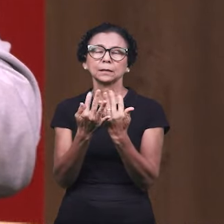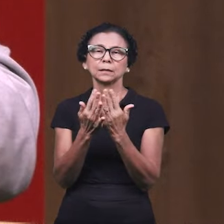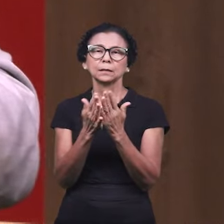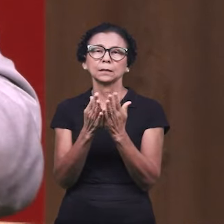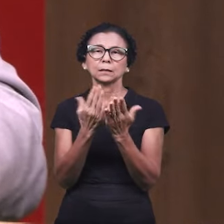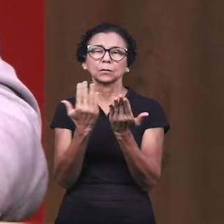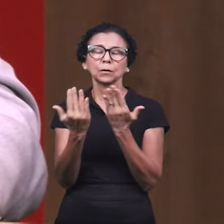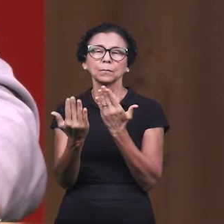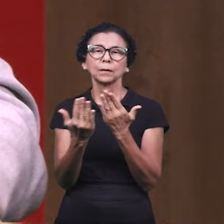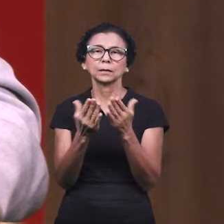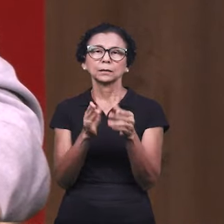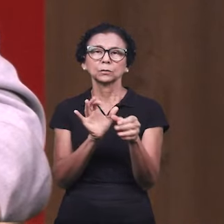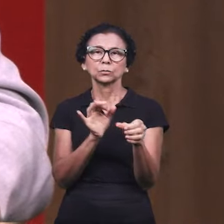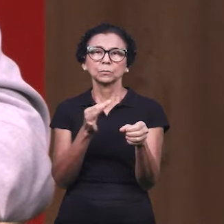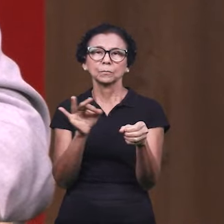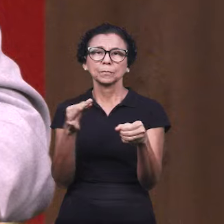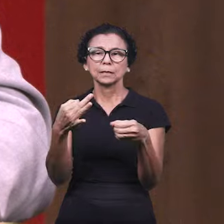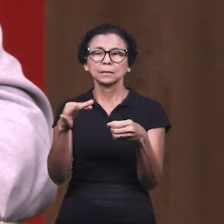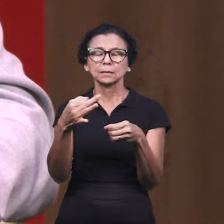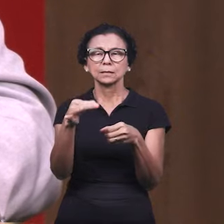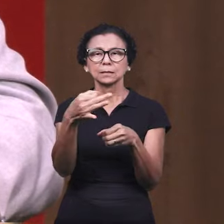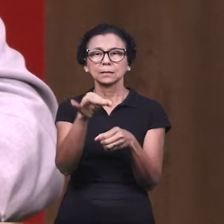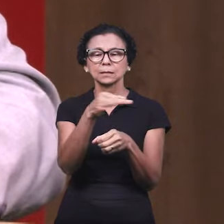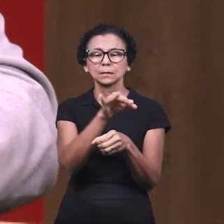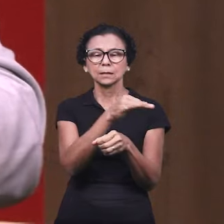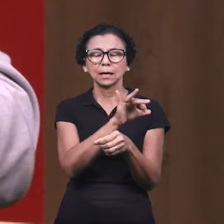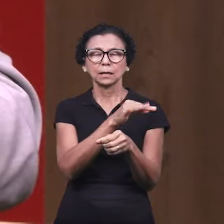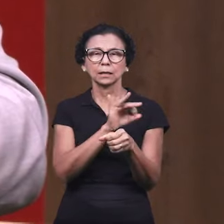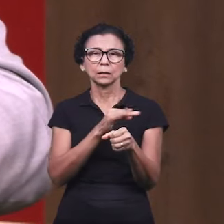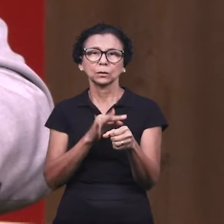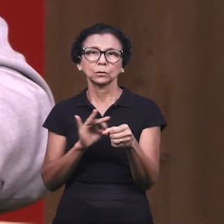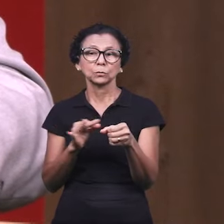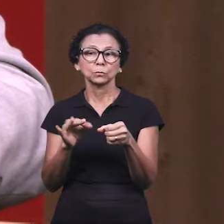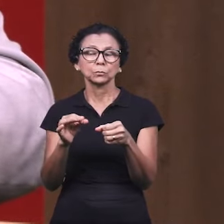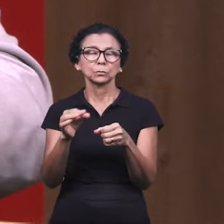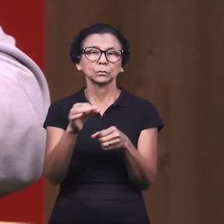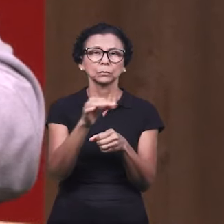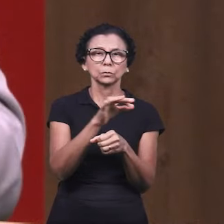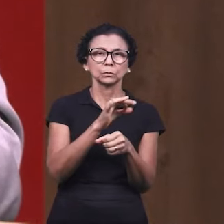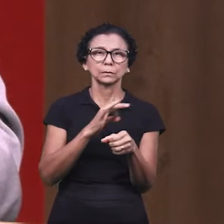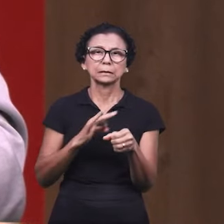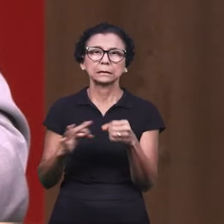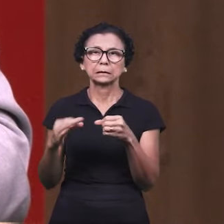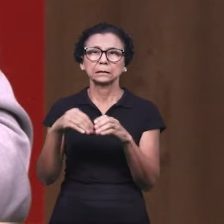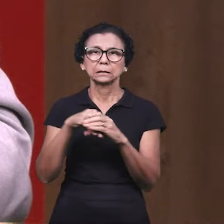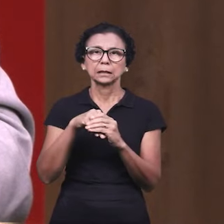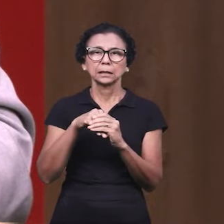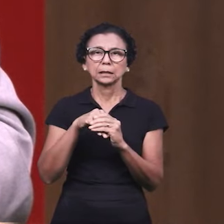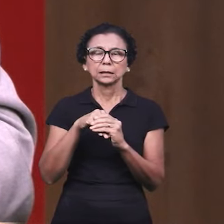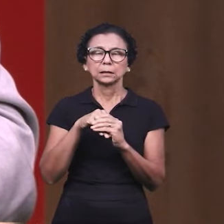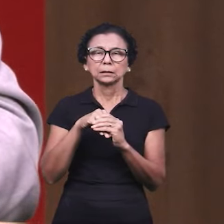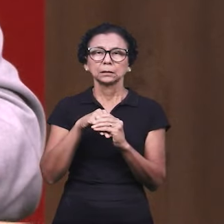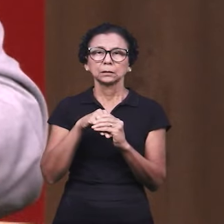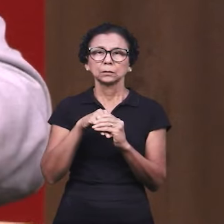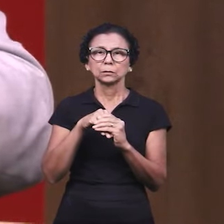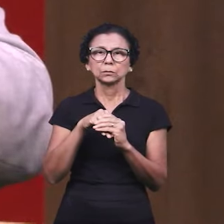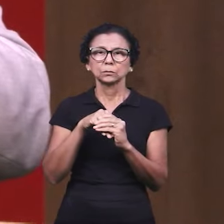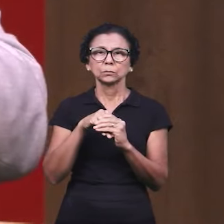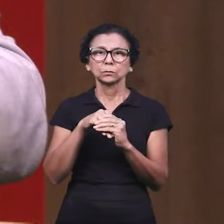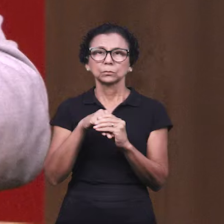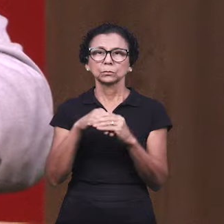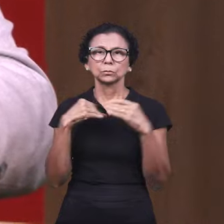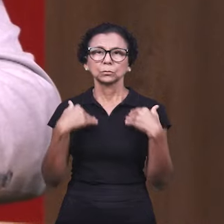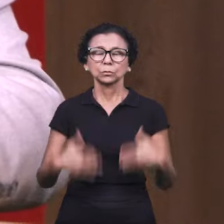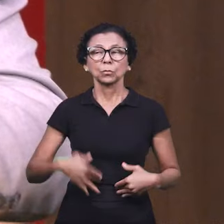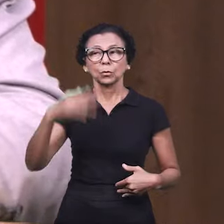guardadas as proporções da da da complexidade humana perfeita né onde você tem ali os